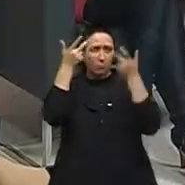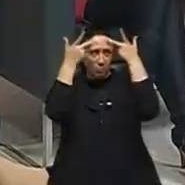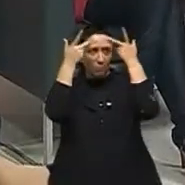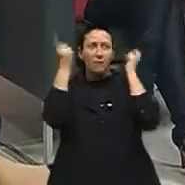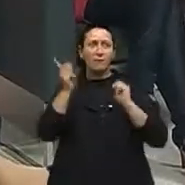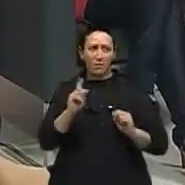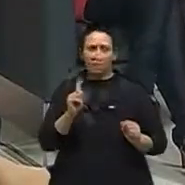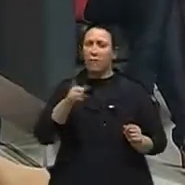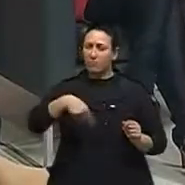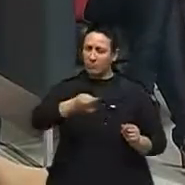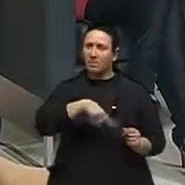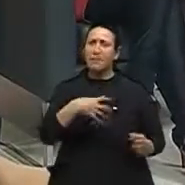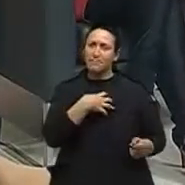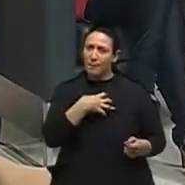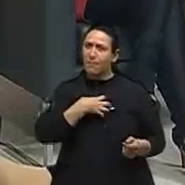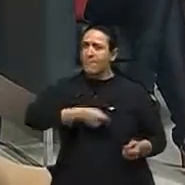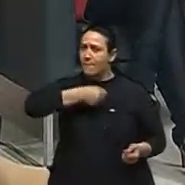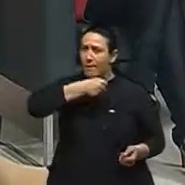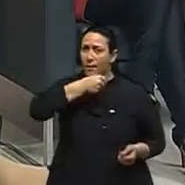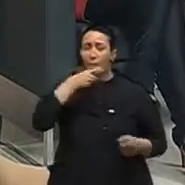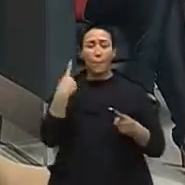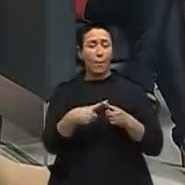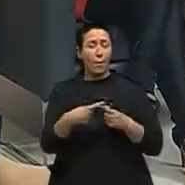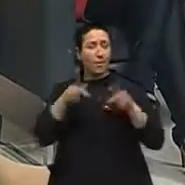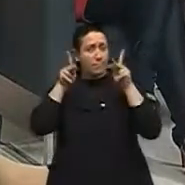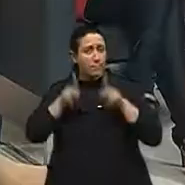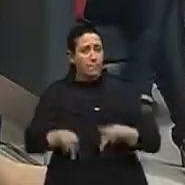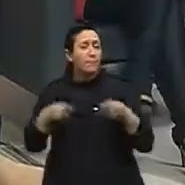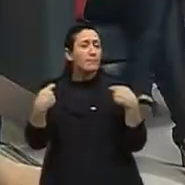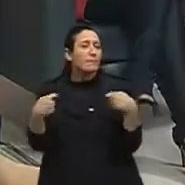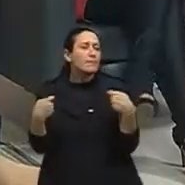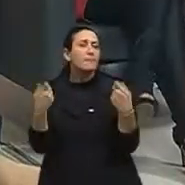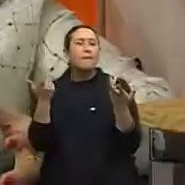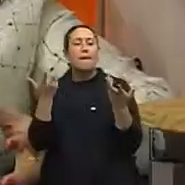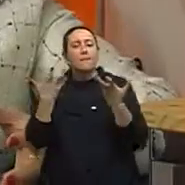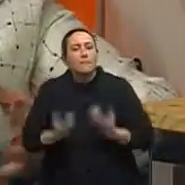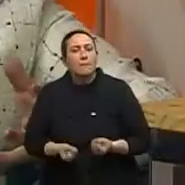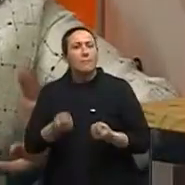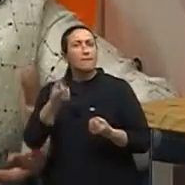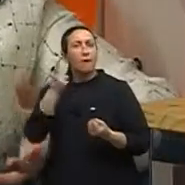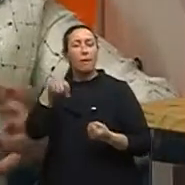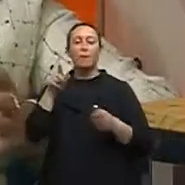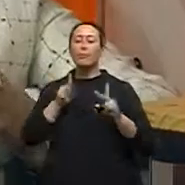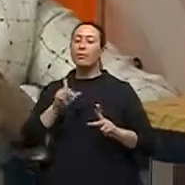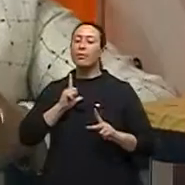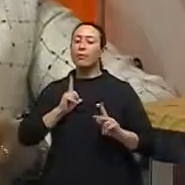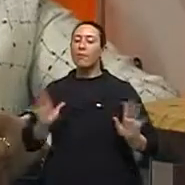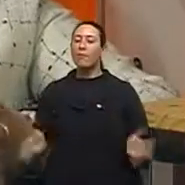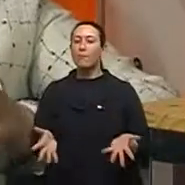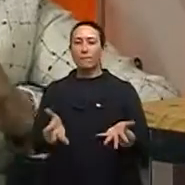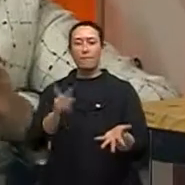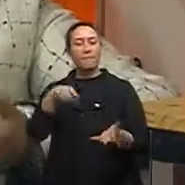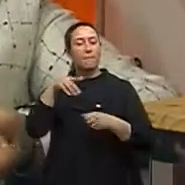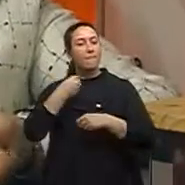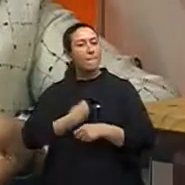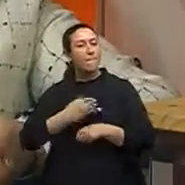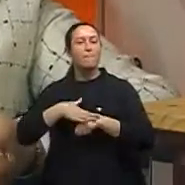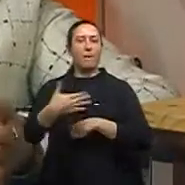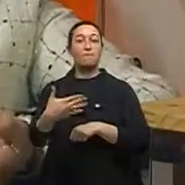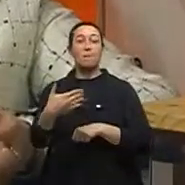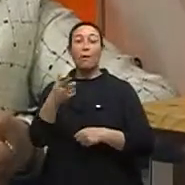sentir velho as pessoas T que se sentir com motivação para viver mais a